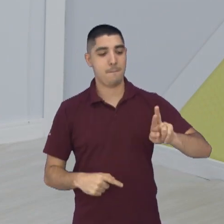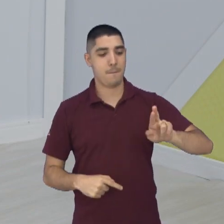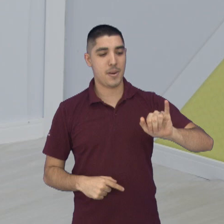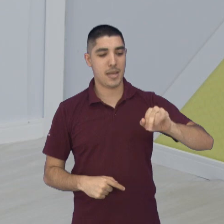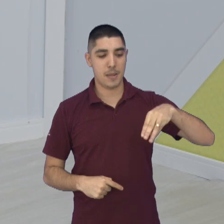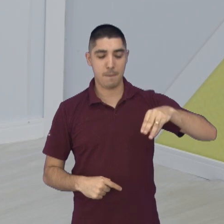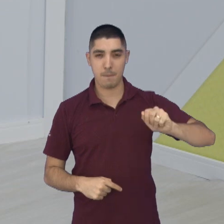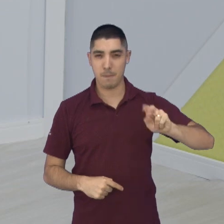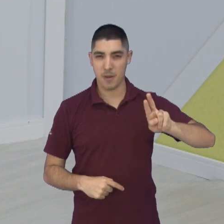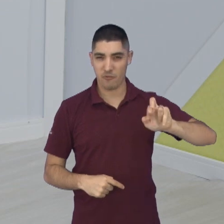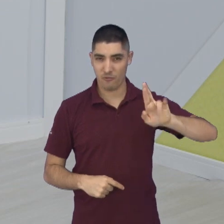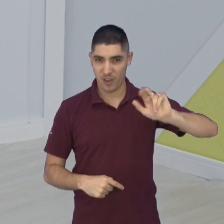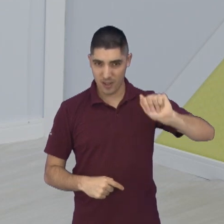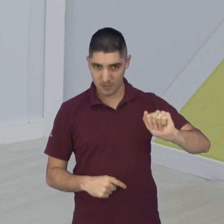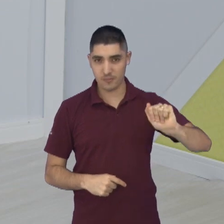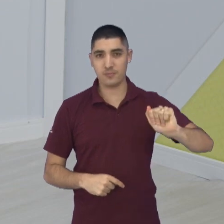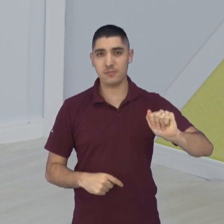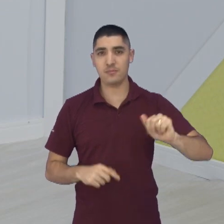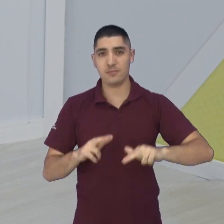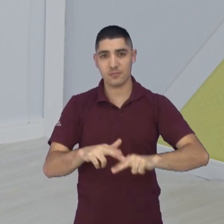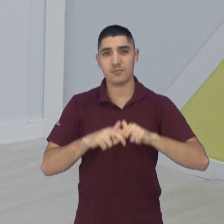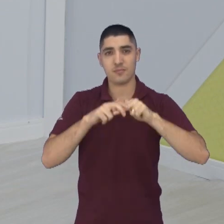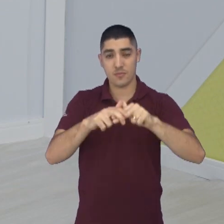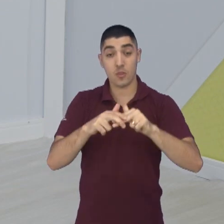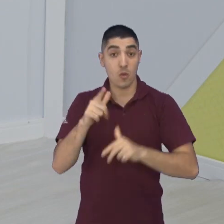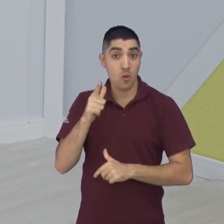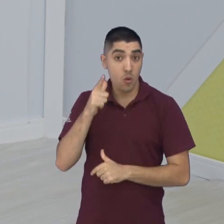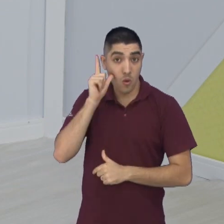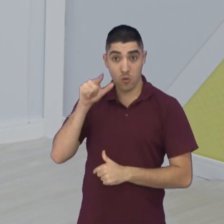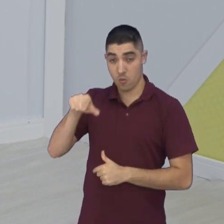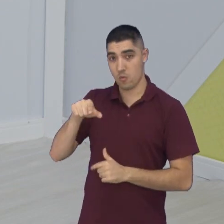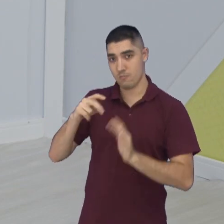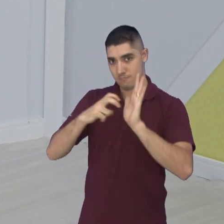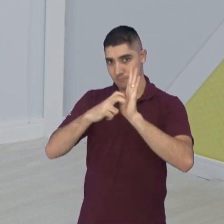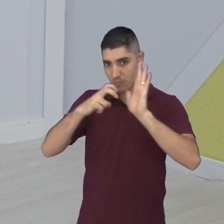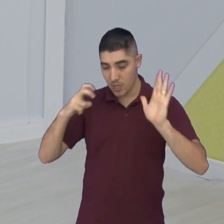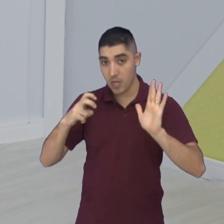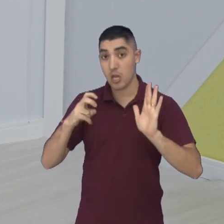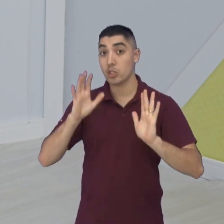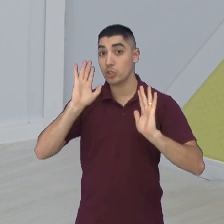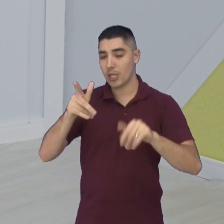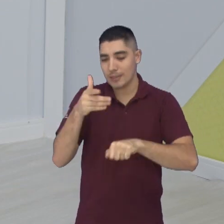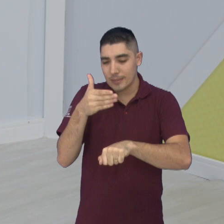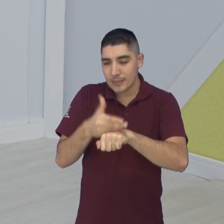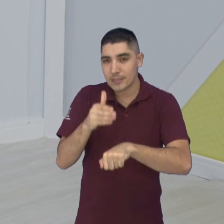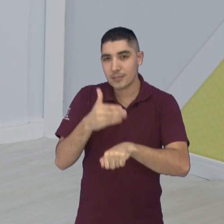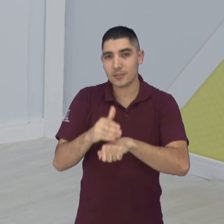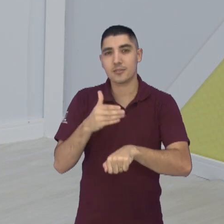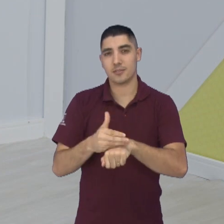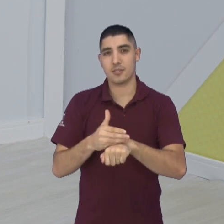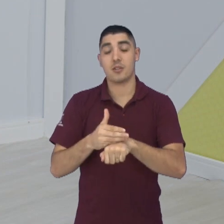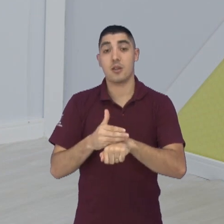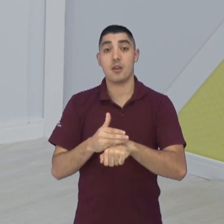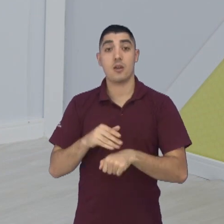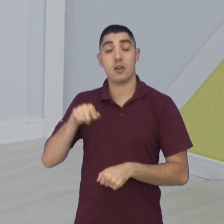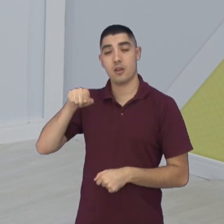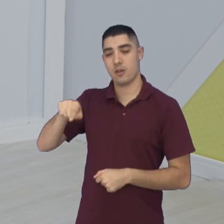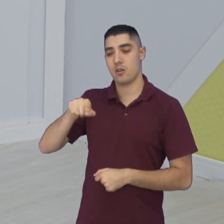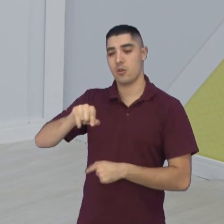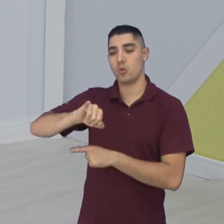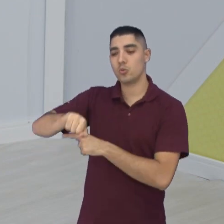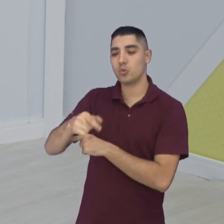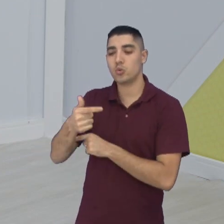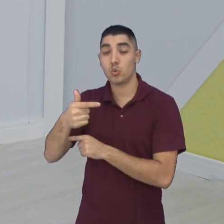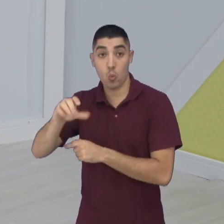Campeonato Paulista da Série A2. Ontem pela manhã, o treino foi parcialmente aberto para a imprensa. O João Delfino, junto com o